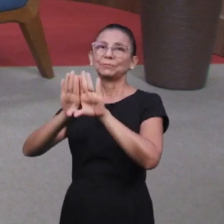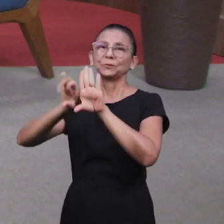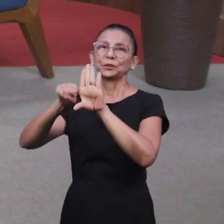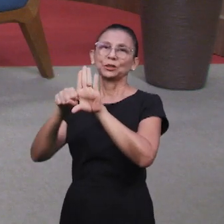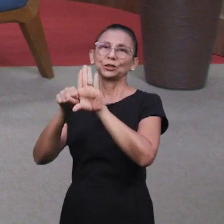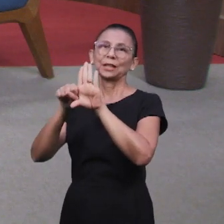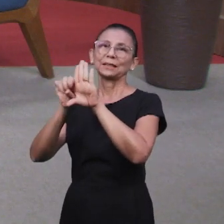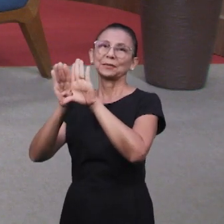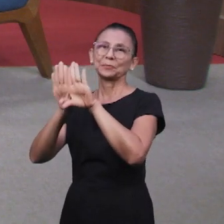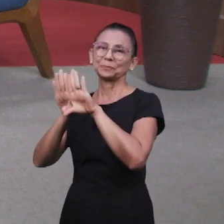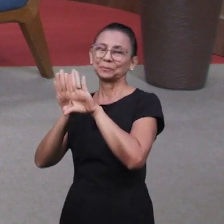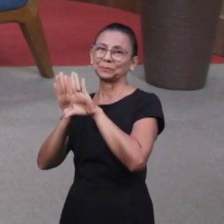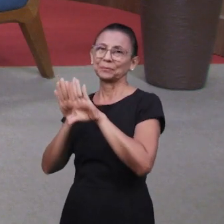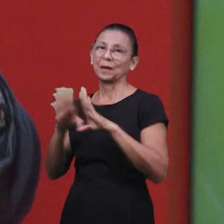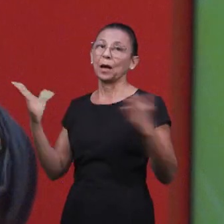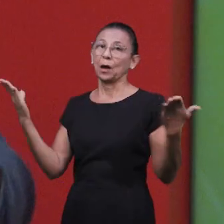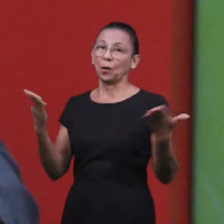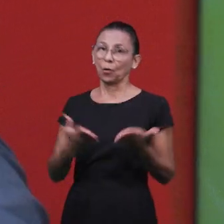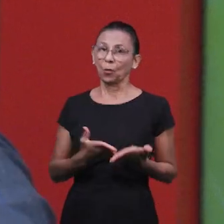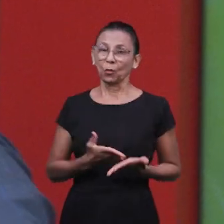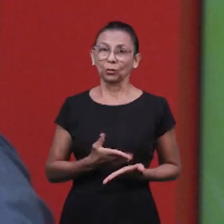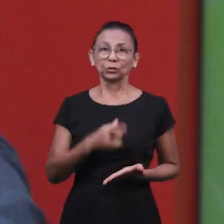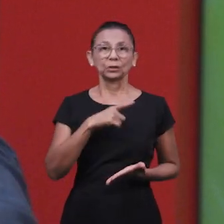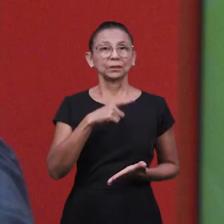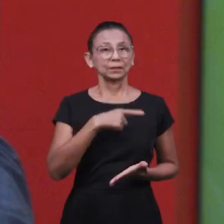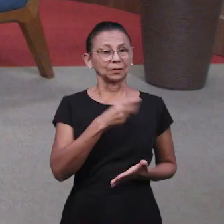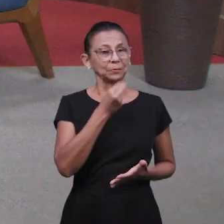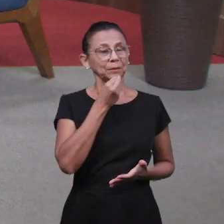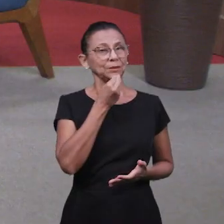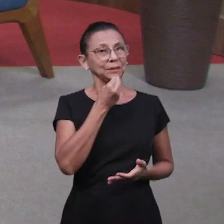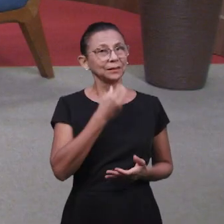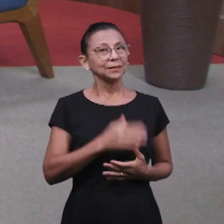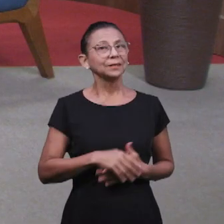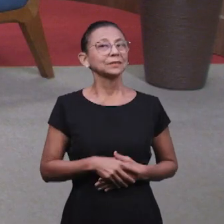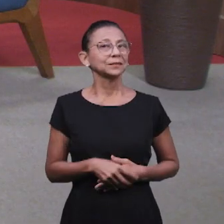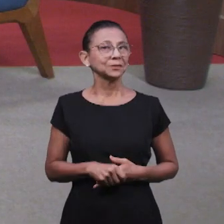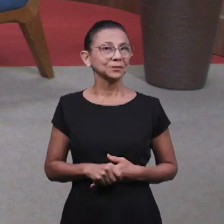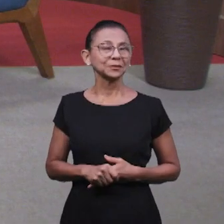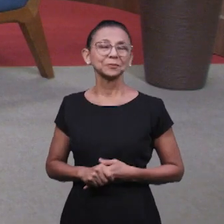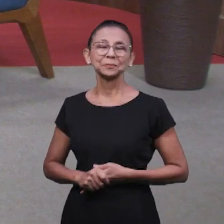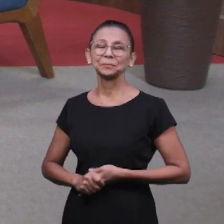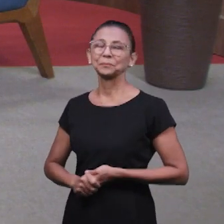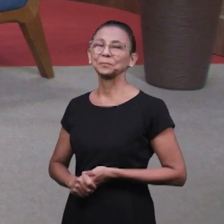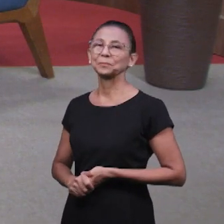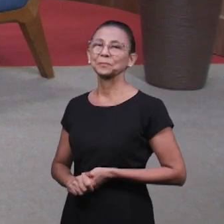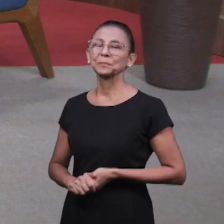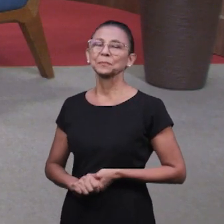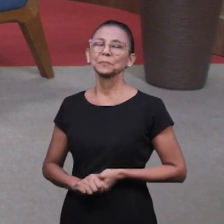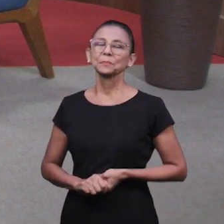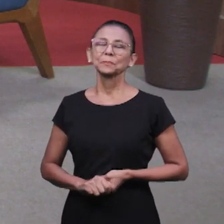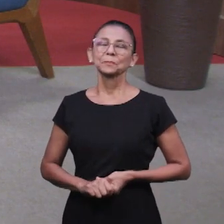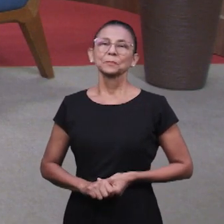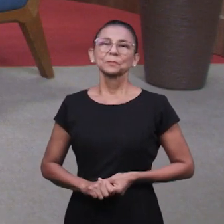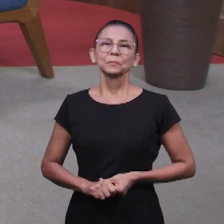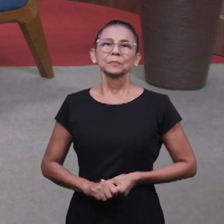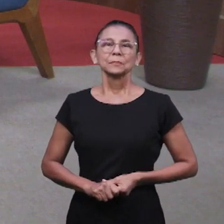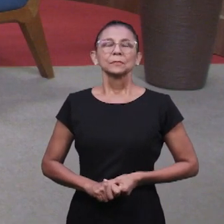fechar. Ainda há oportunidade. O Senhor ainda pode ser encontrado, como o texto que nós lemos antes,